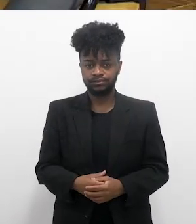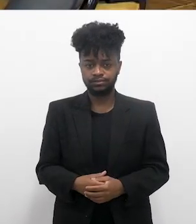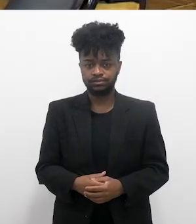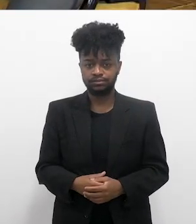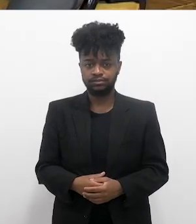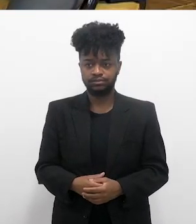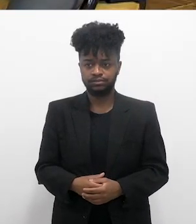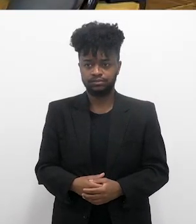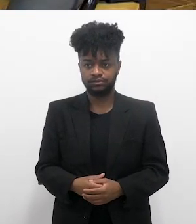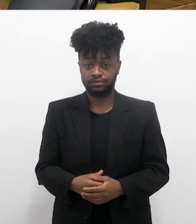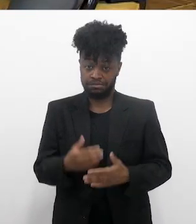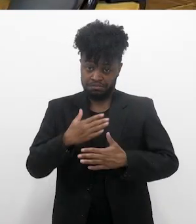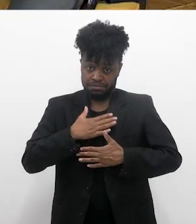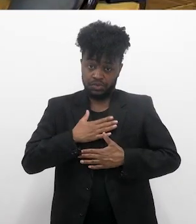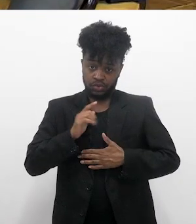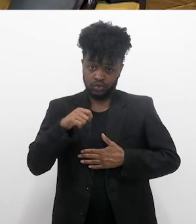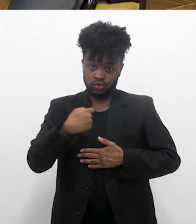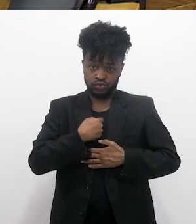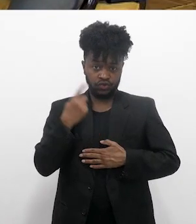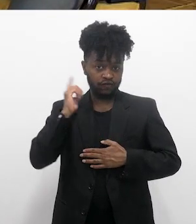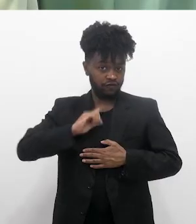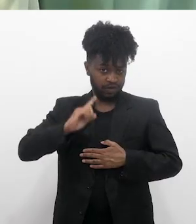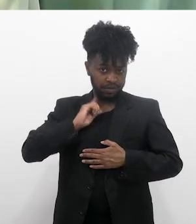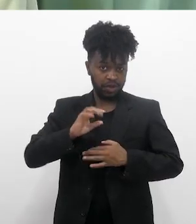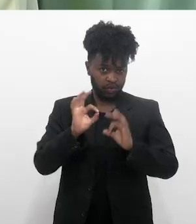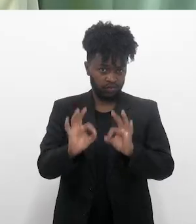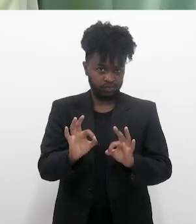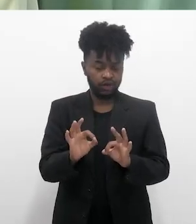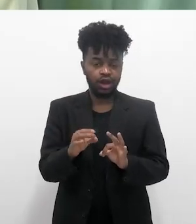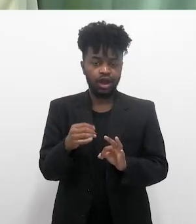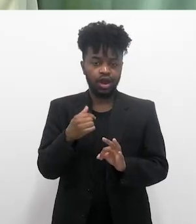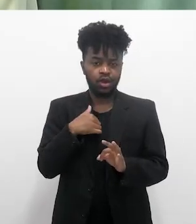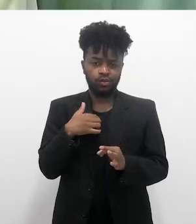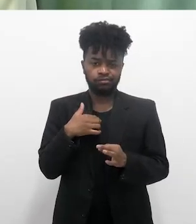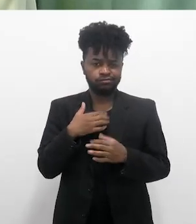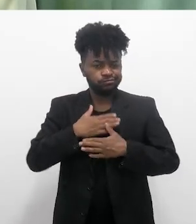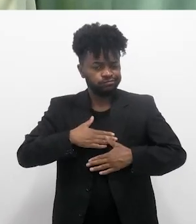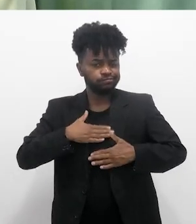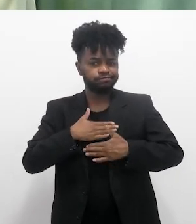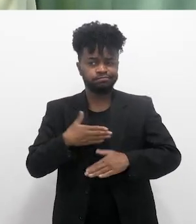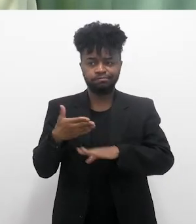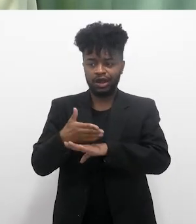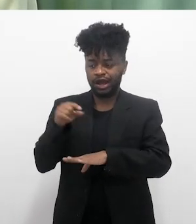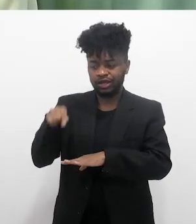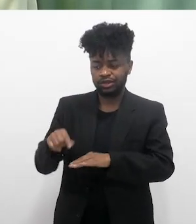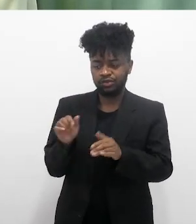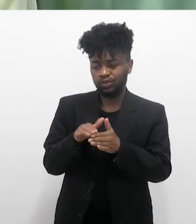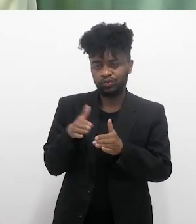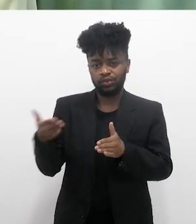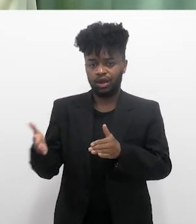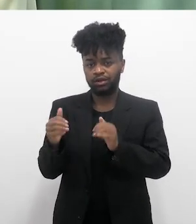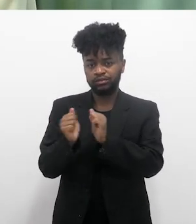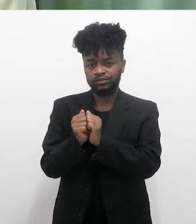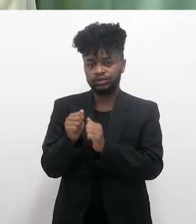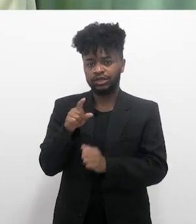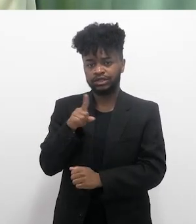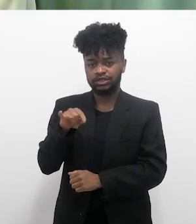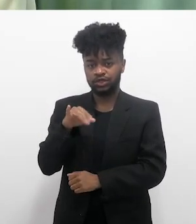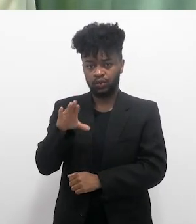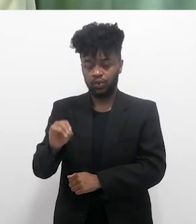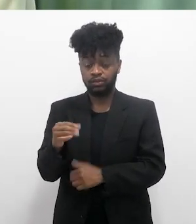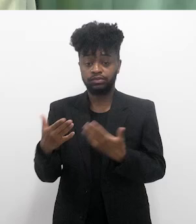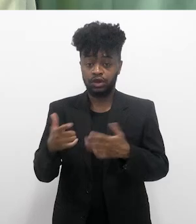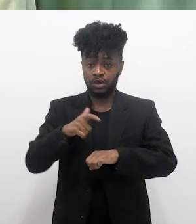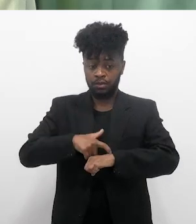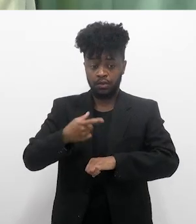Para mim, que sou flamenguista, rubro-negro, é uma honra estar aqui ao lado do Zico. E quando a gente foi fazer